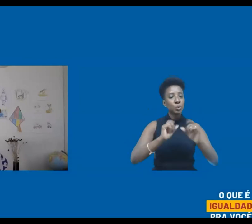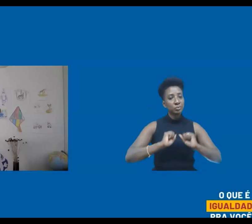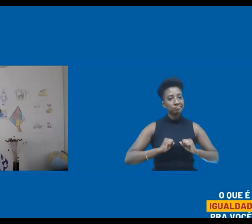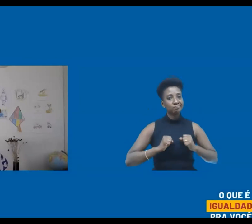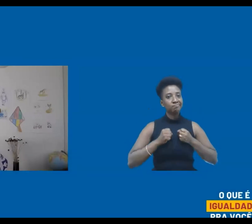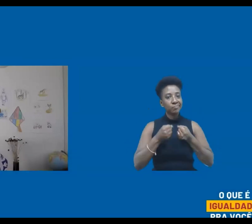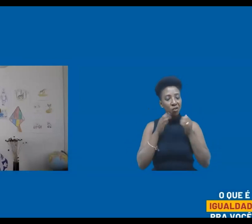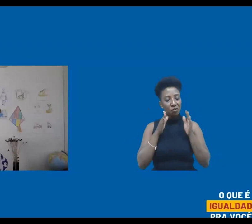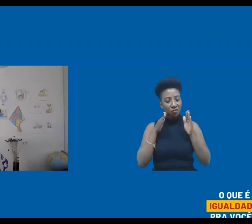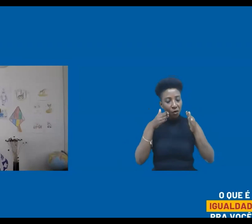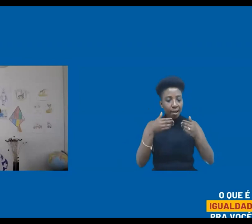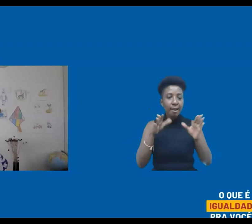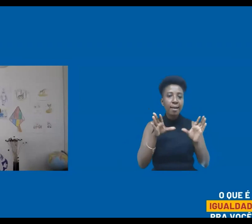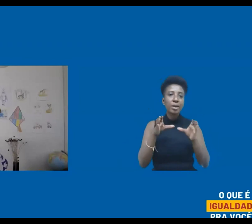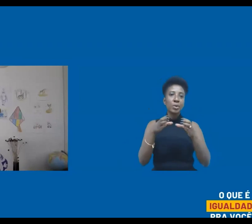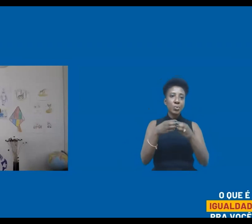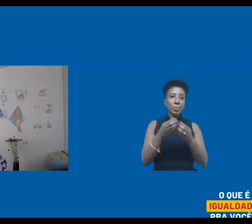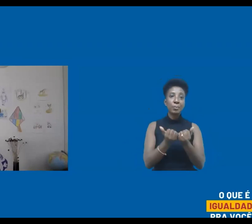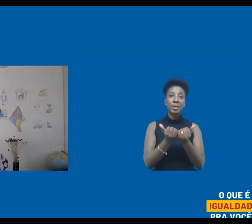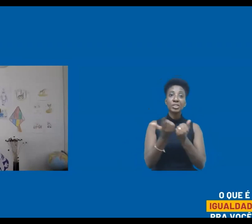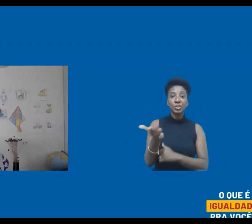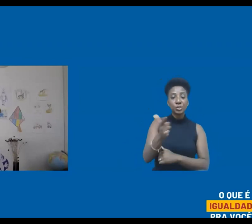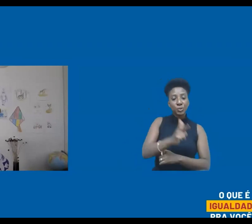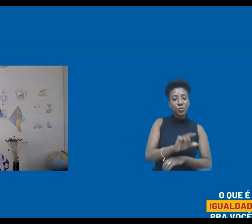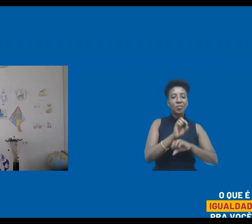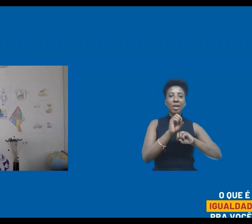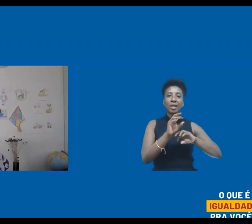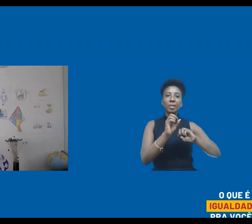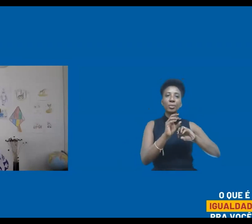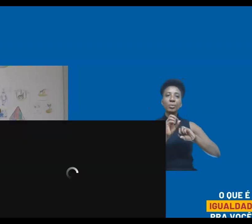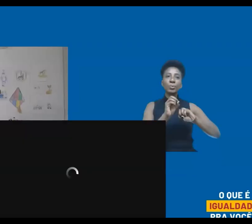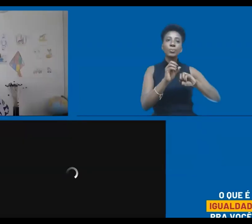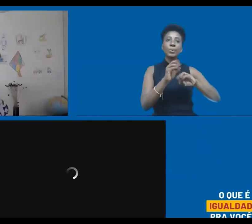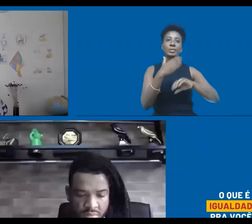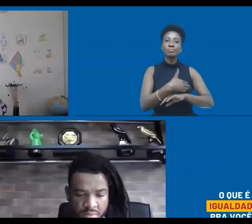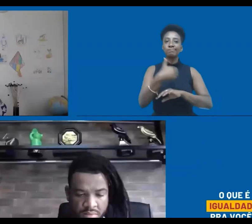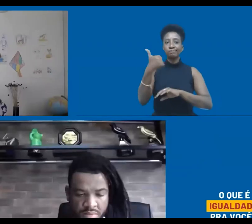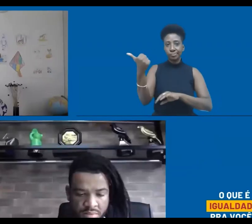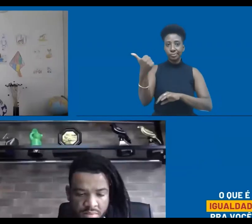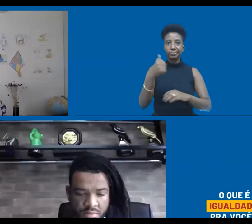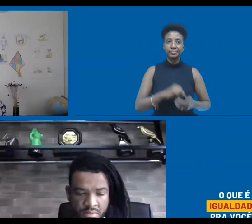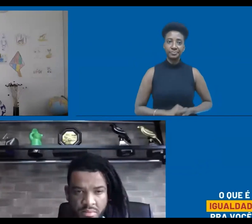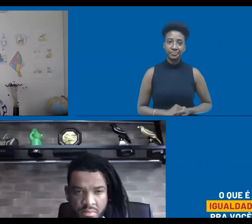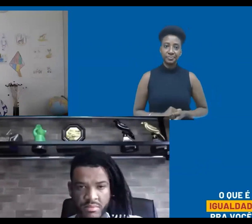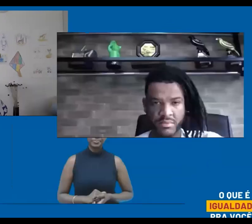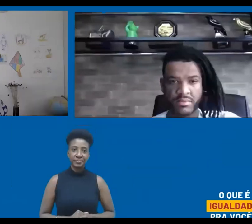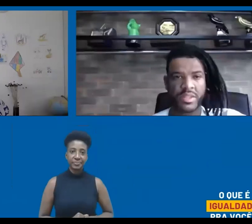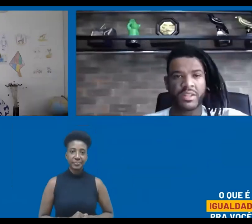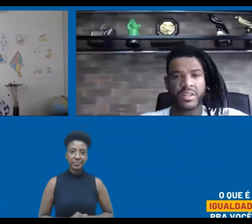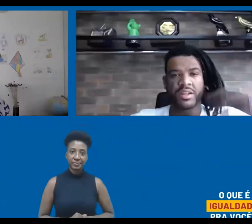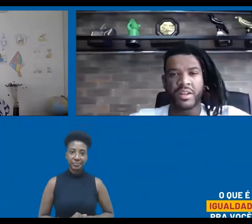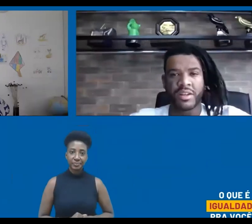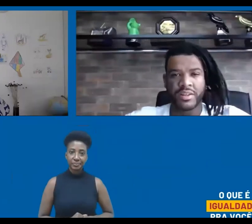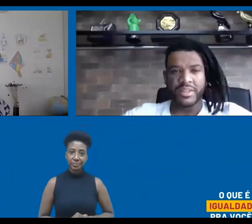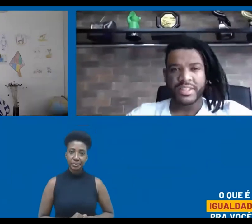concentrado e coletivo para botar a educação de volta nos eixos. Passo a palavra, então, para o Renê para chamar o nosso próximo convidado. A tela do